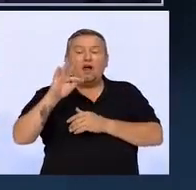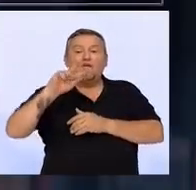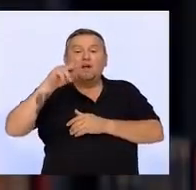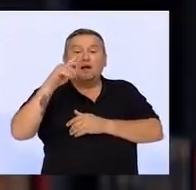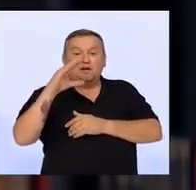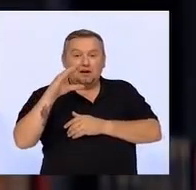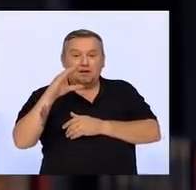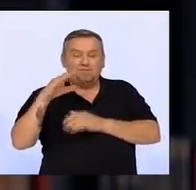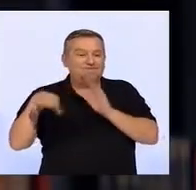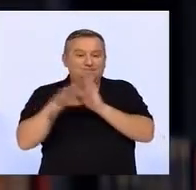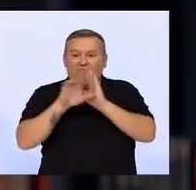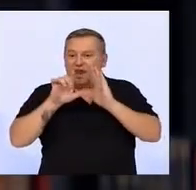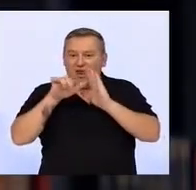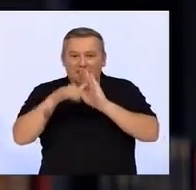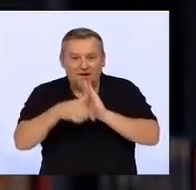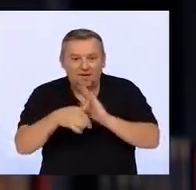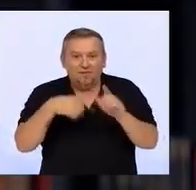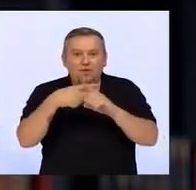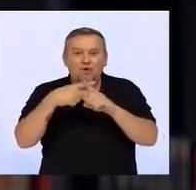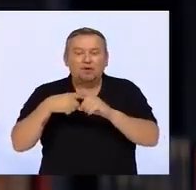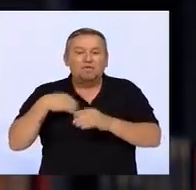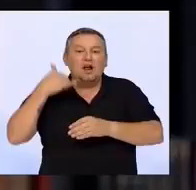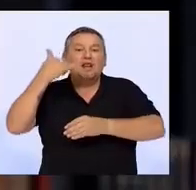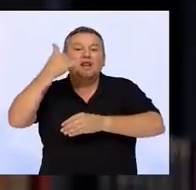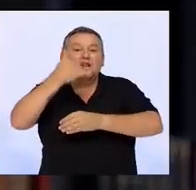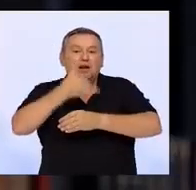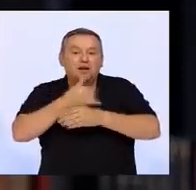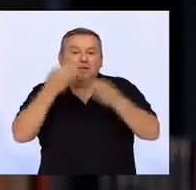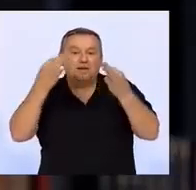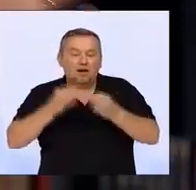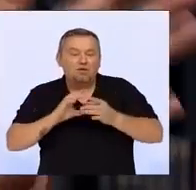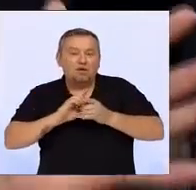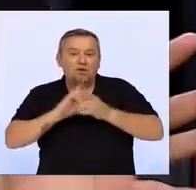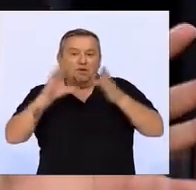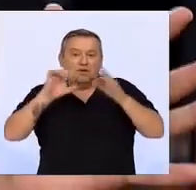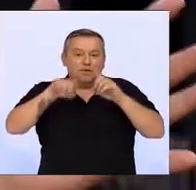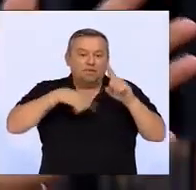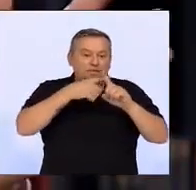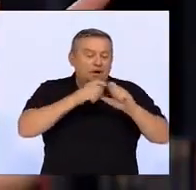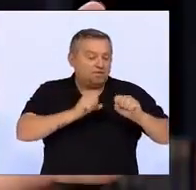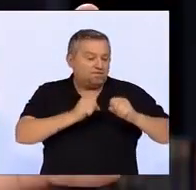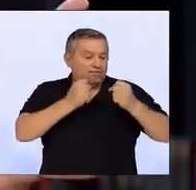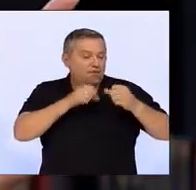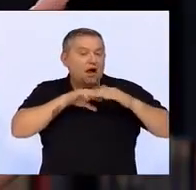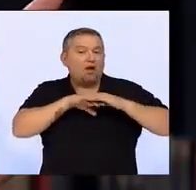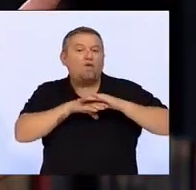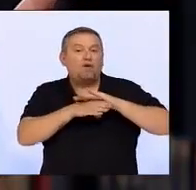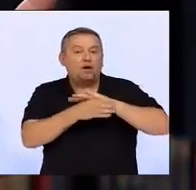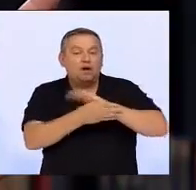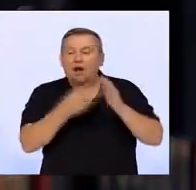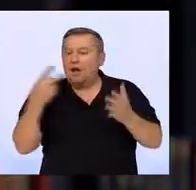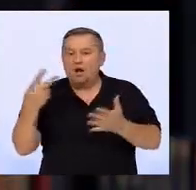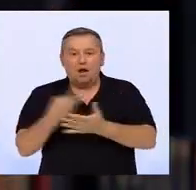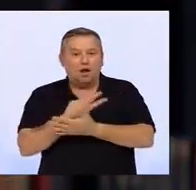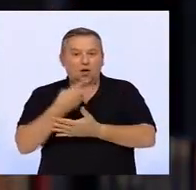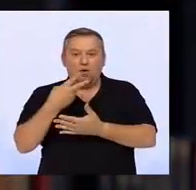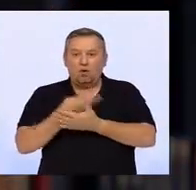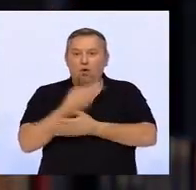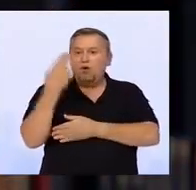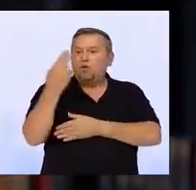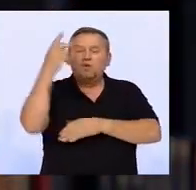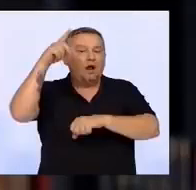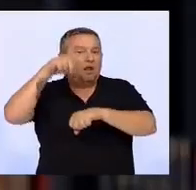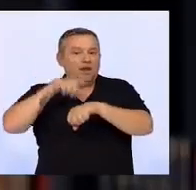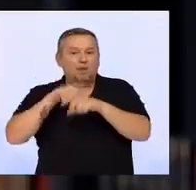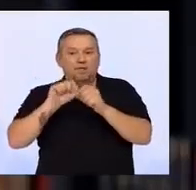As lideranças do polo democrático, a democracia mais à esquerda, a democracia mais conservadora, falharam. Não dá mais tempo para